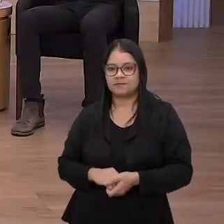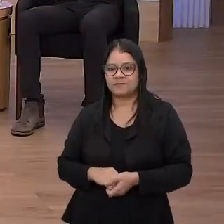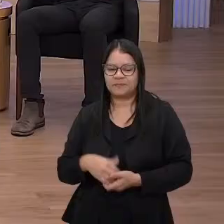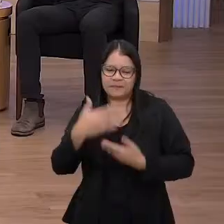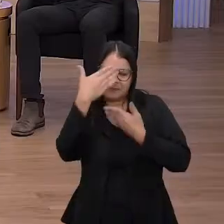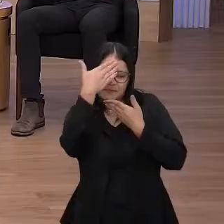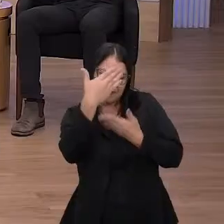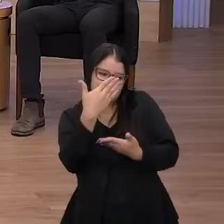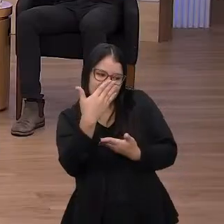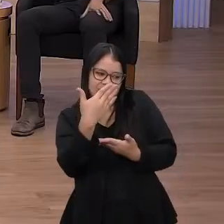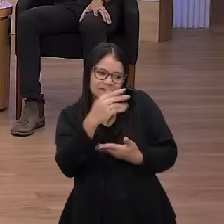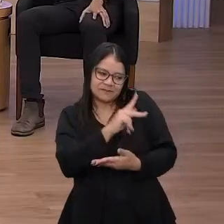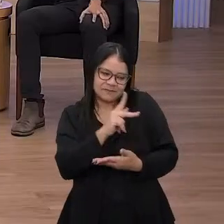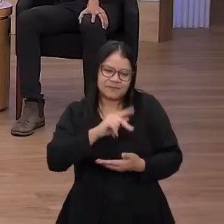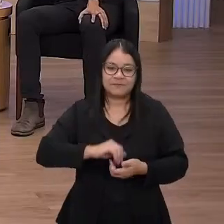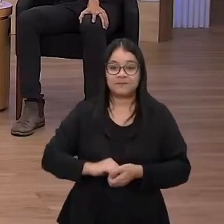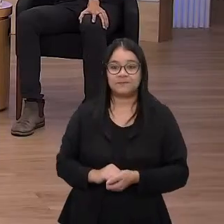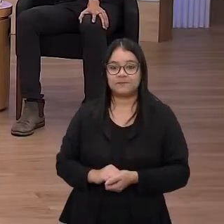Obrigado, Fabiana.